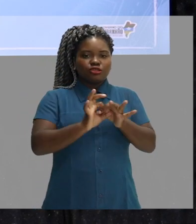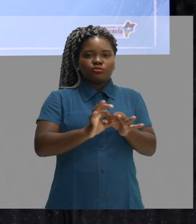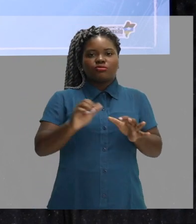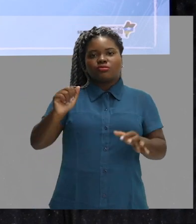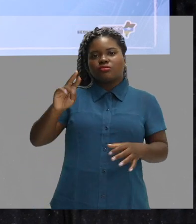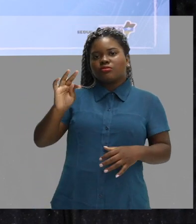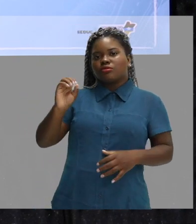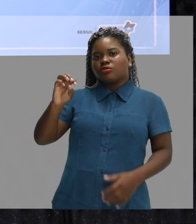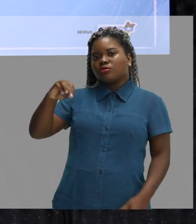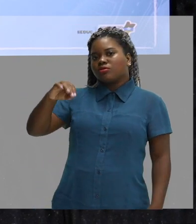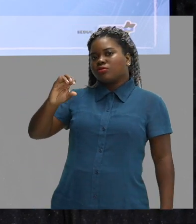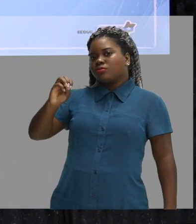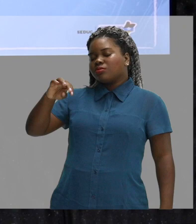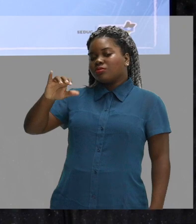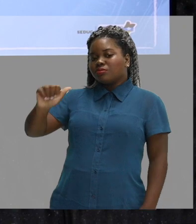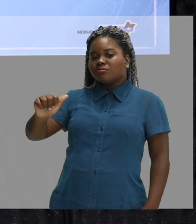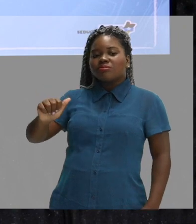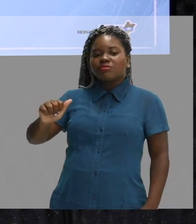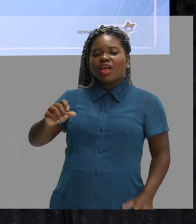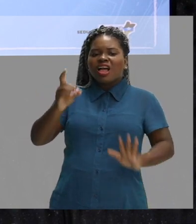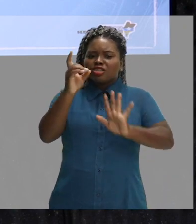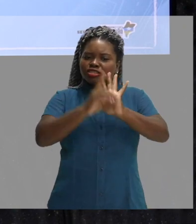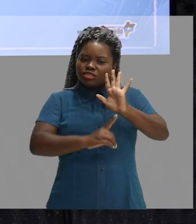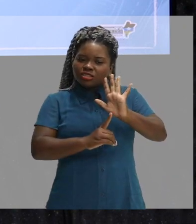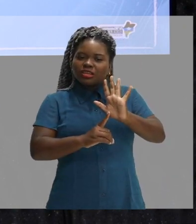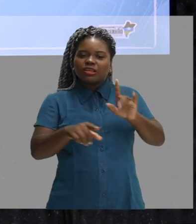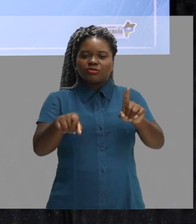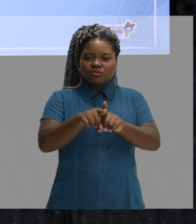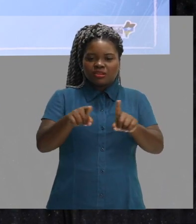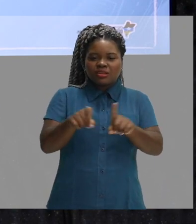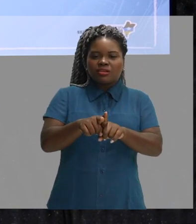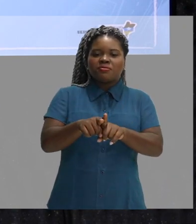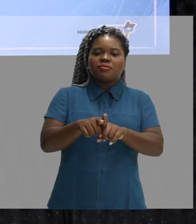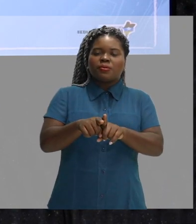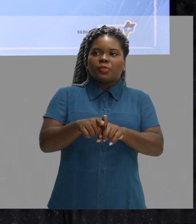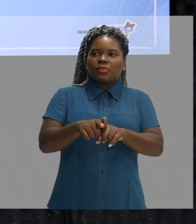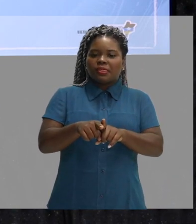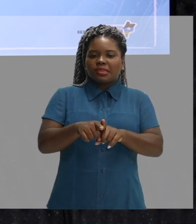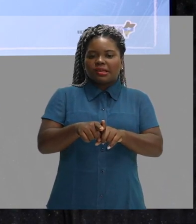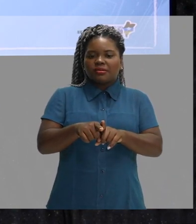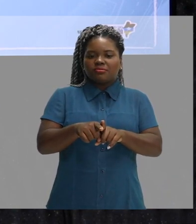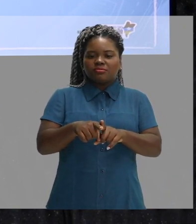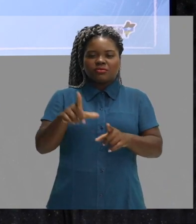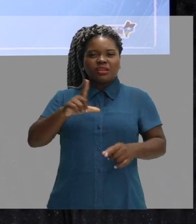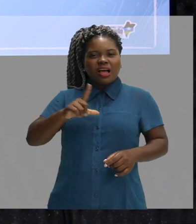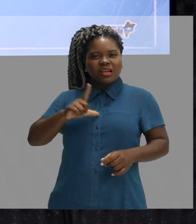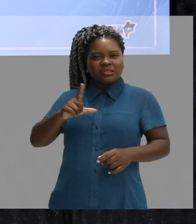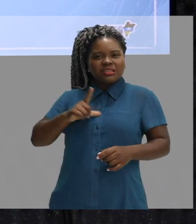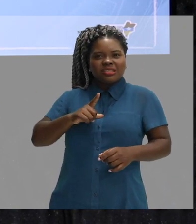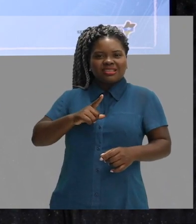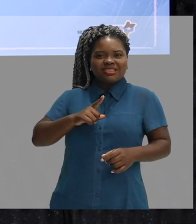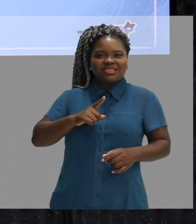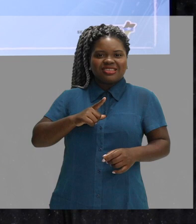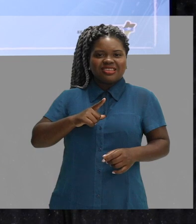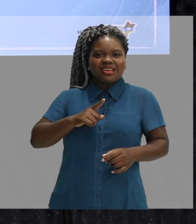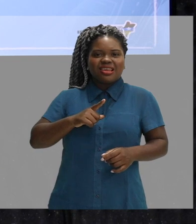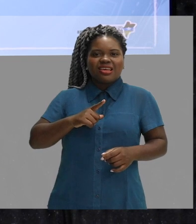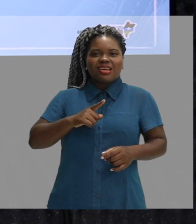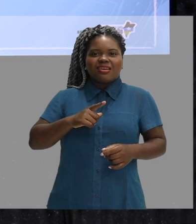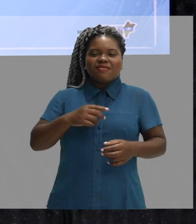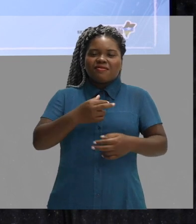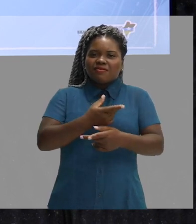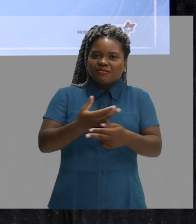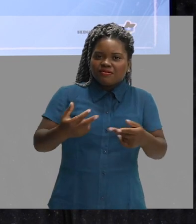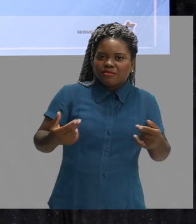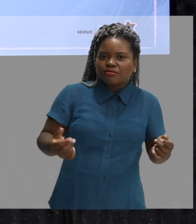indivíduo. Direito à propriedade, direito a dispor da propriedade material, também